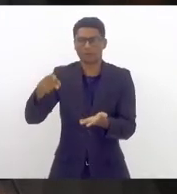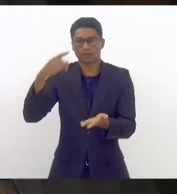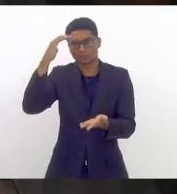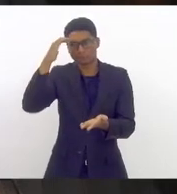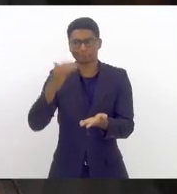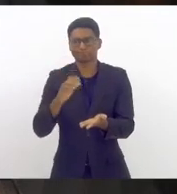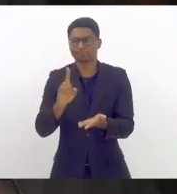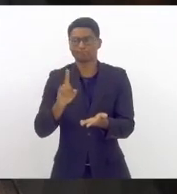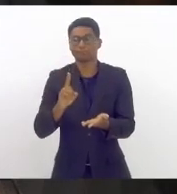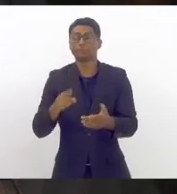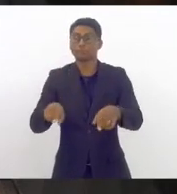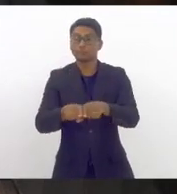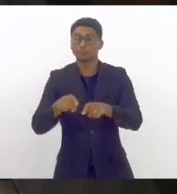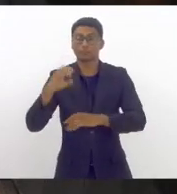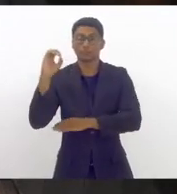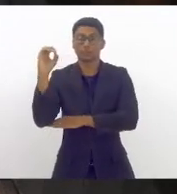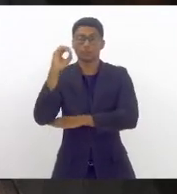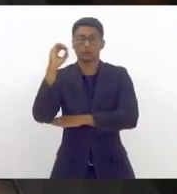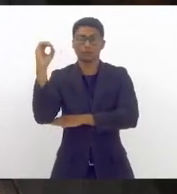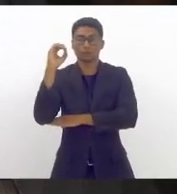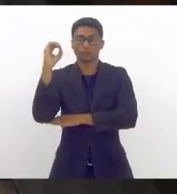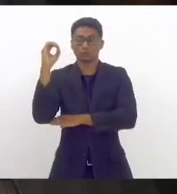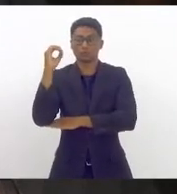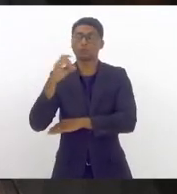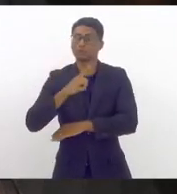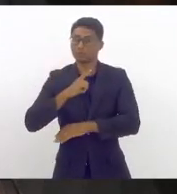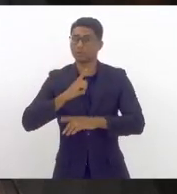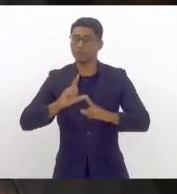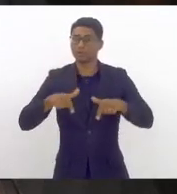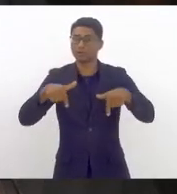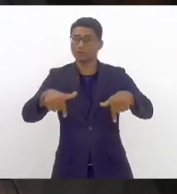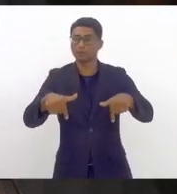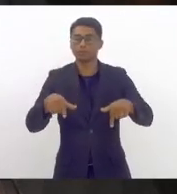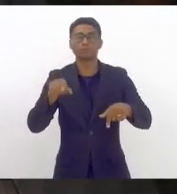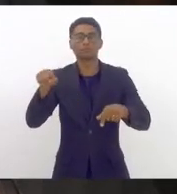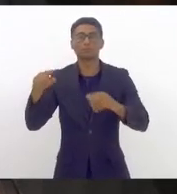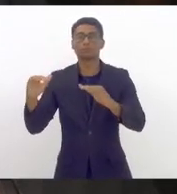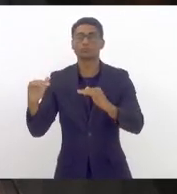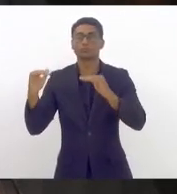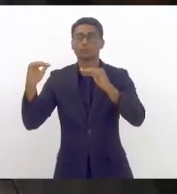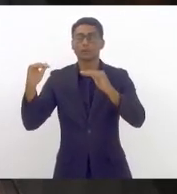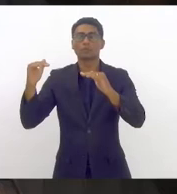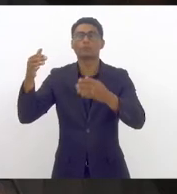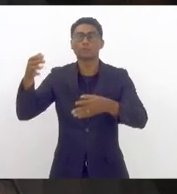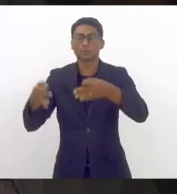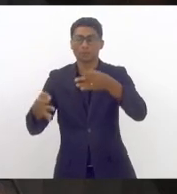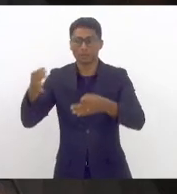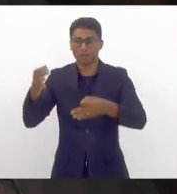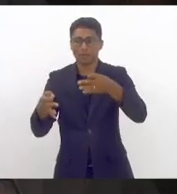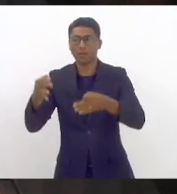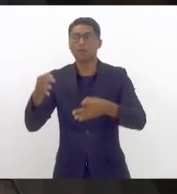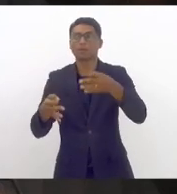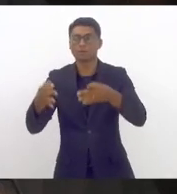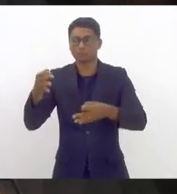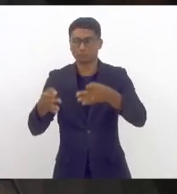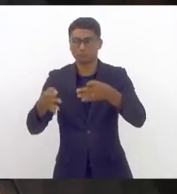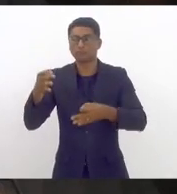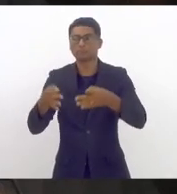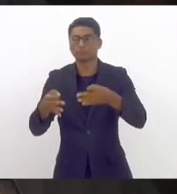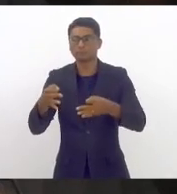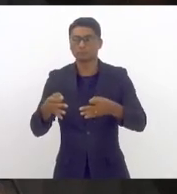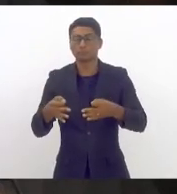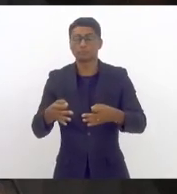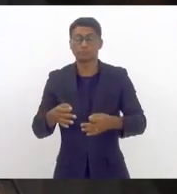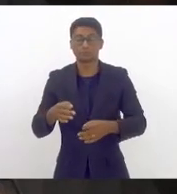tem uma ação tramitando no Supremo Tribunal Federal e que o estado de Minas Gerais não vem pagando a